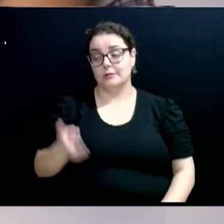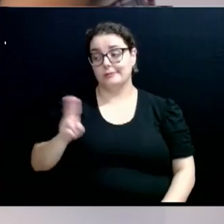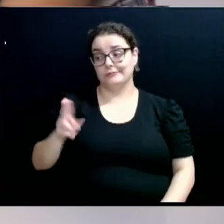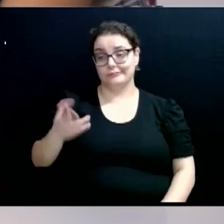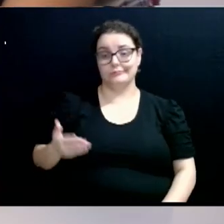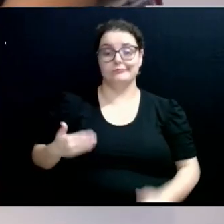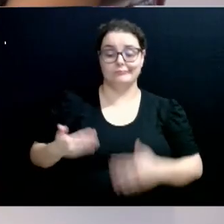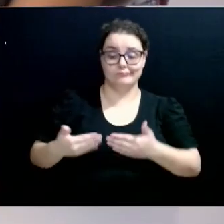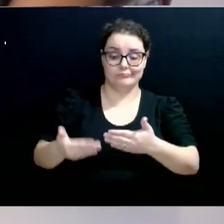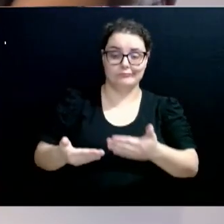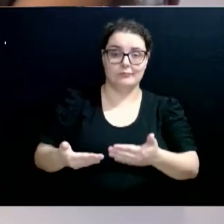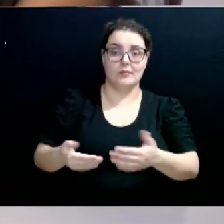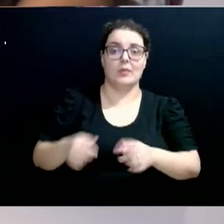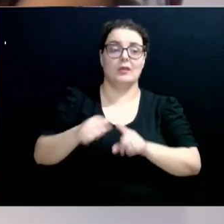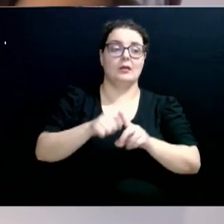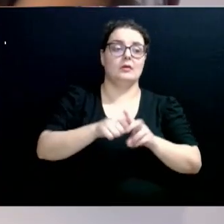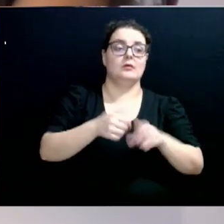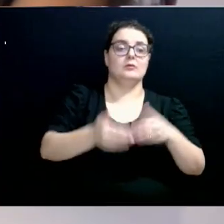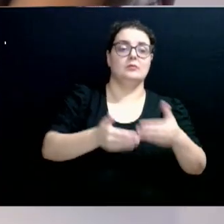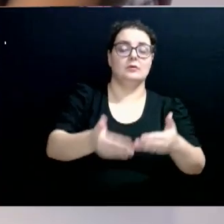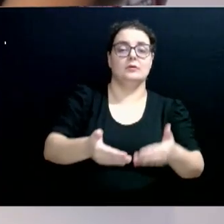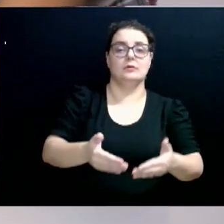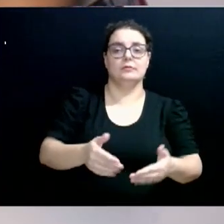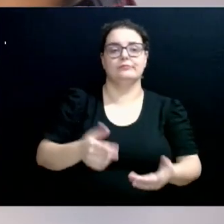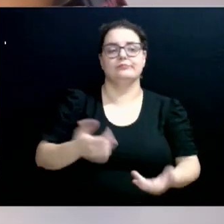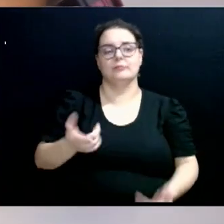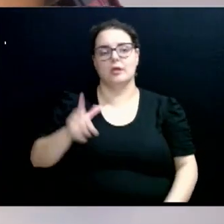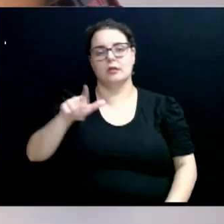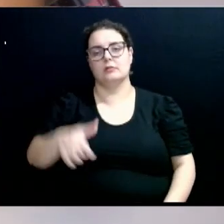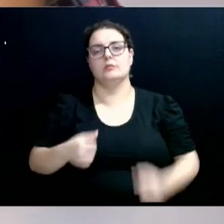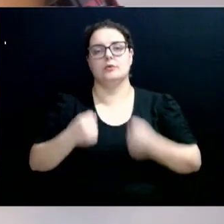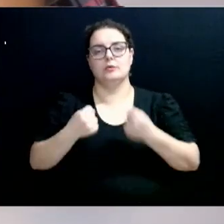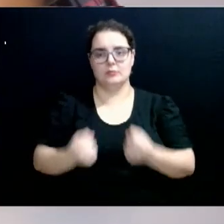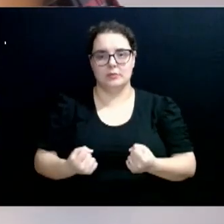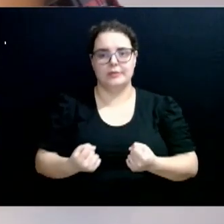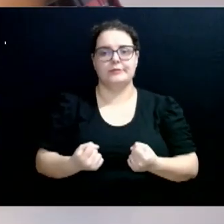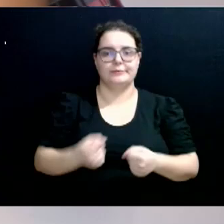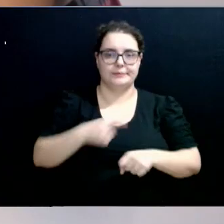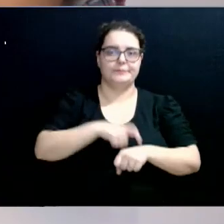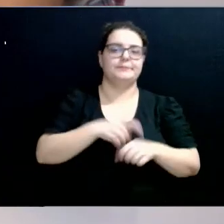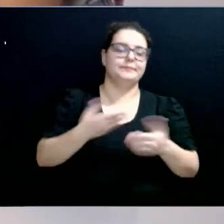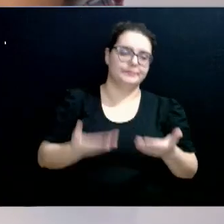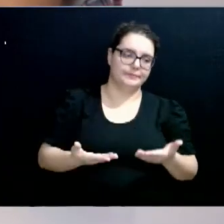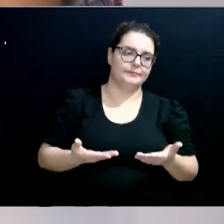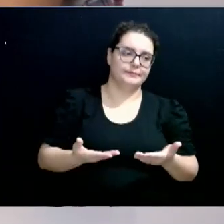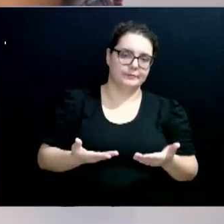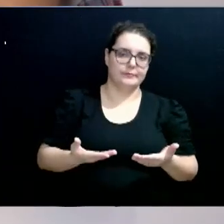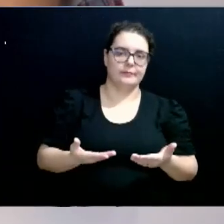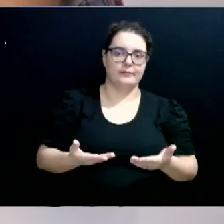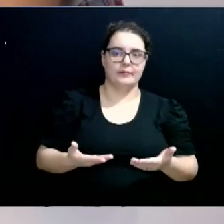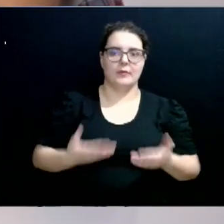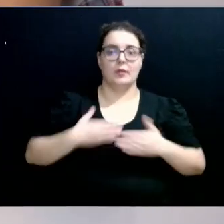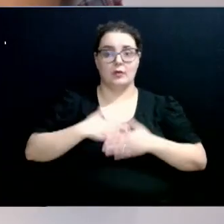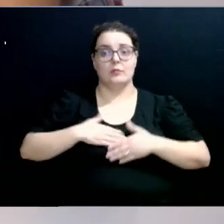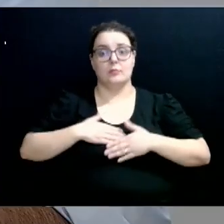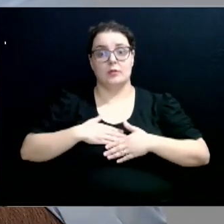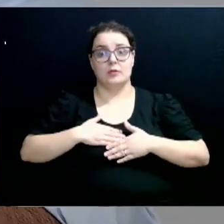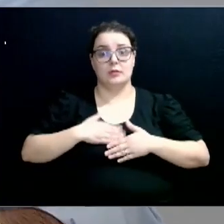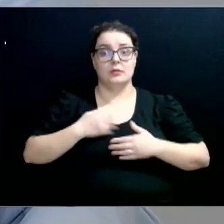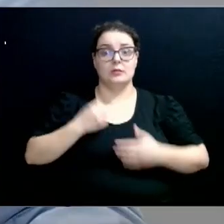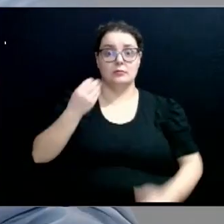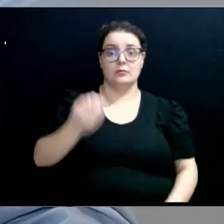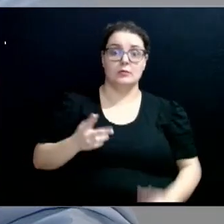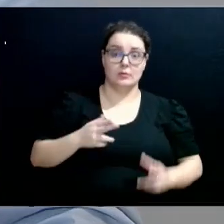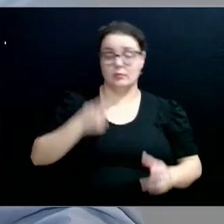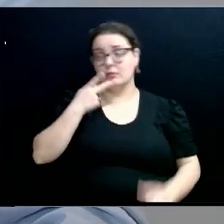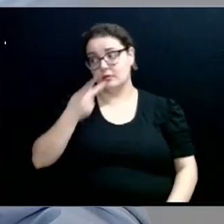utilizou, e aí anda para frente, né, nos próximos meses, e fica um peso daquele momento, eventualmente, de prazer, numa